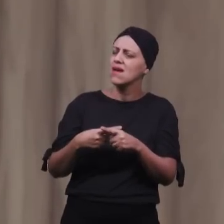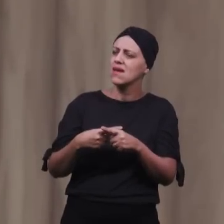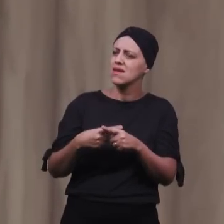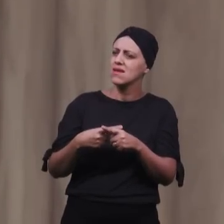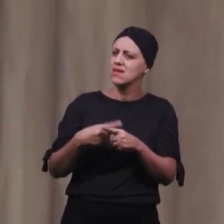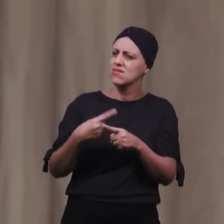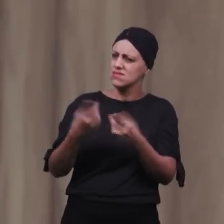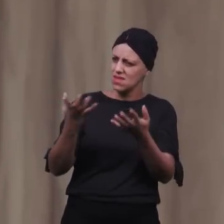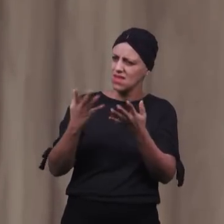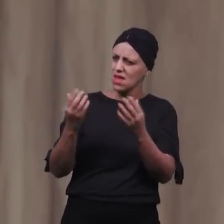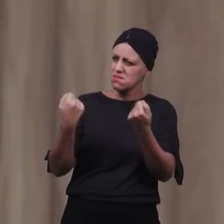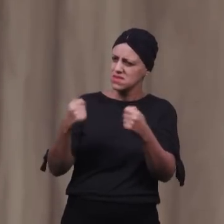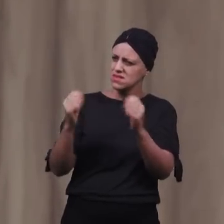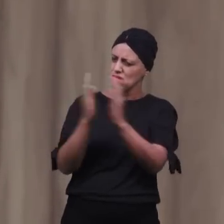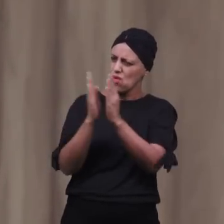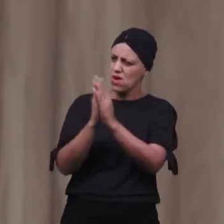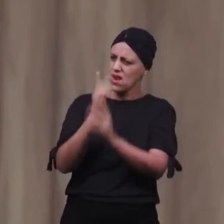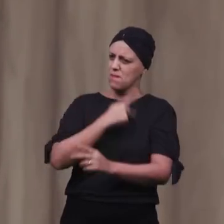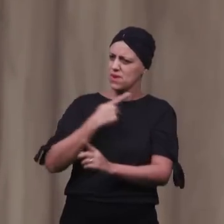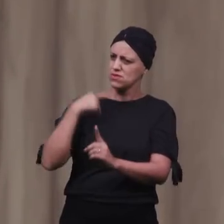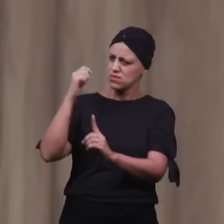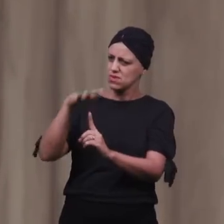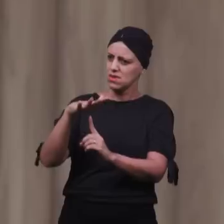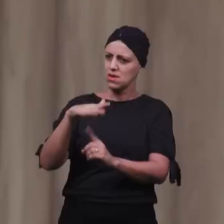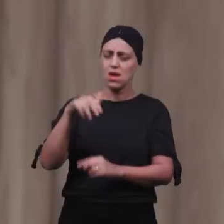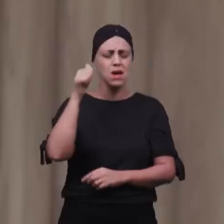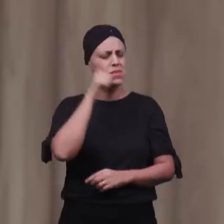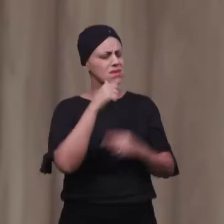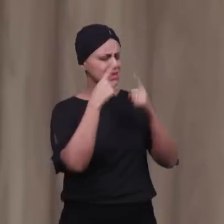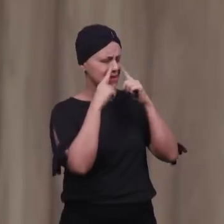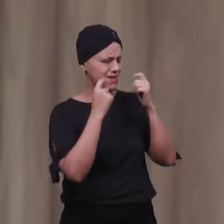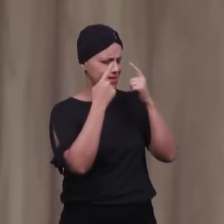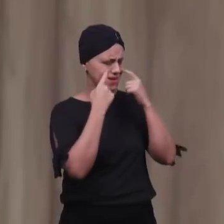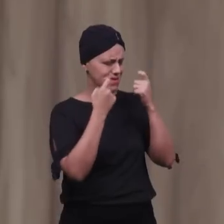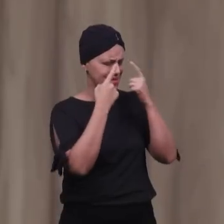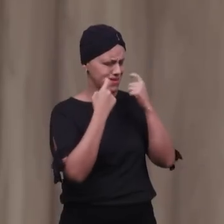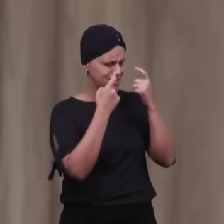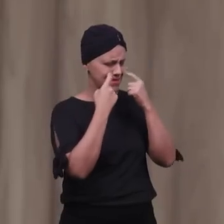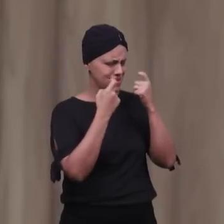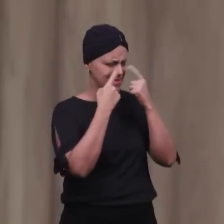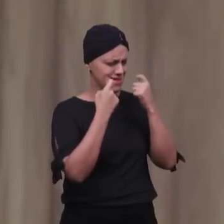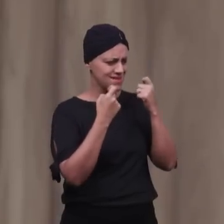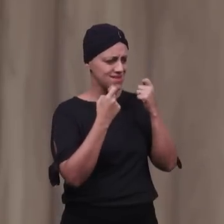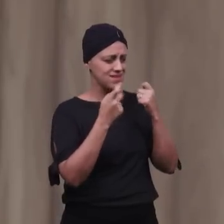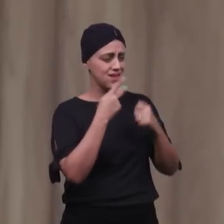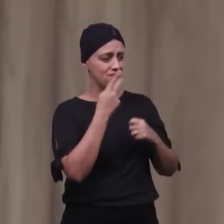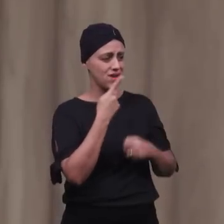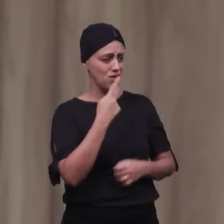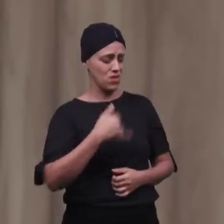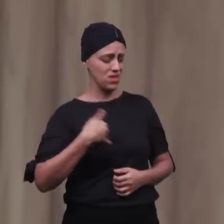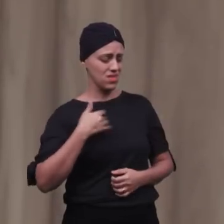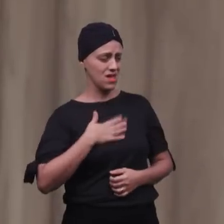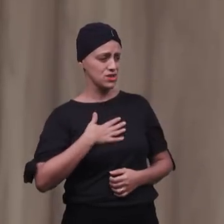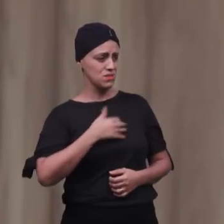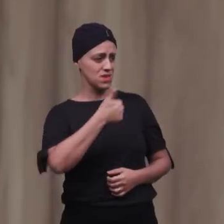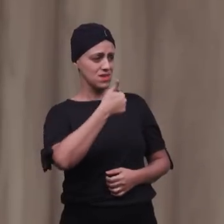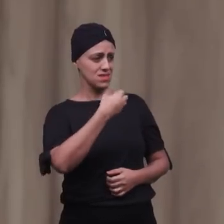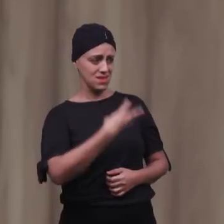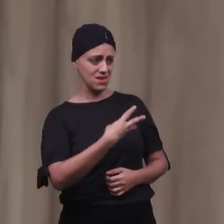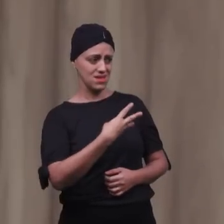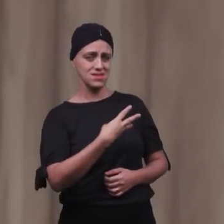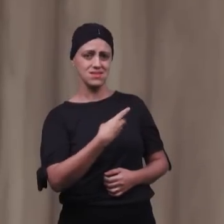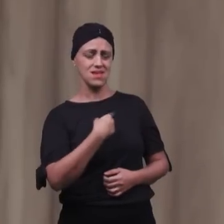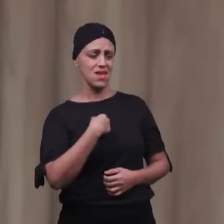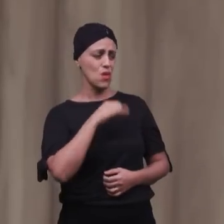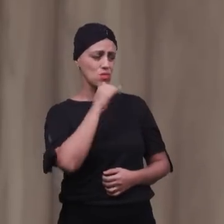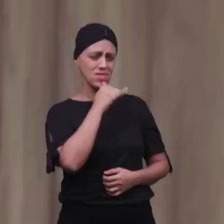pastor orasse por você? Ela começou a chorar e sou pastor. Embora eu tenha 13 anos, mas eu sou uma menina